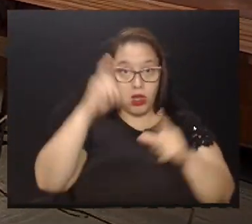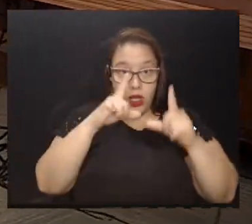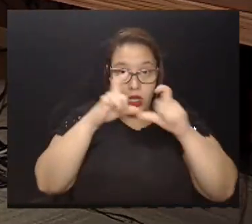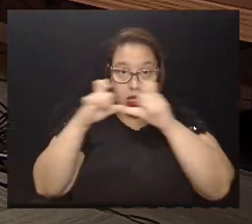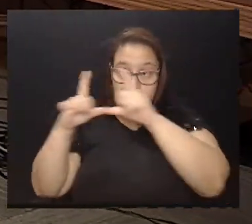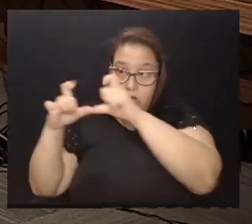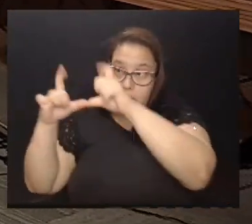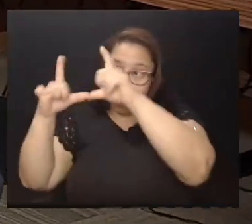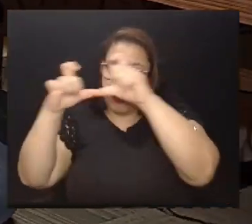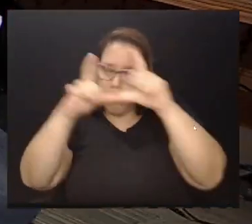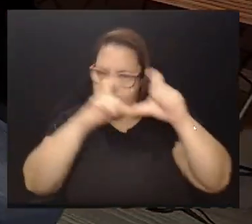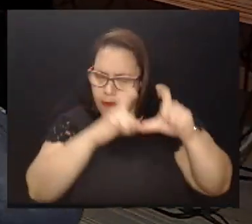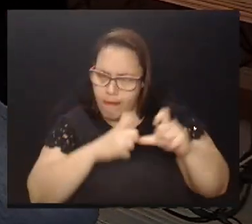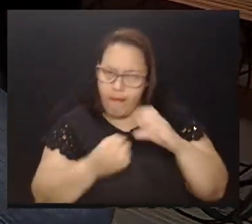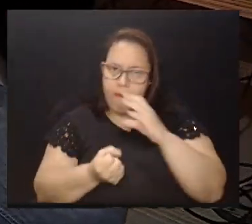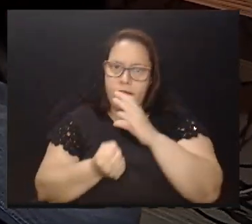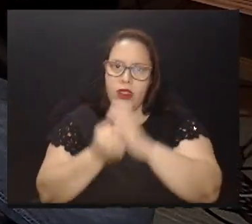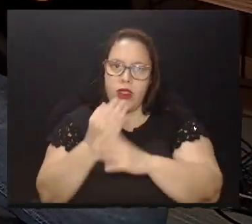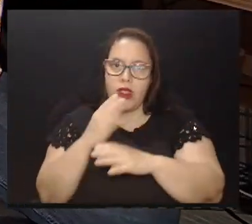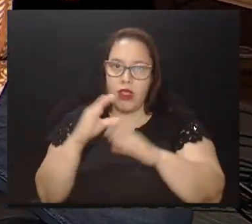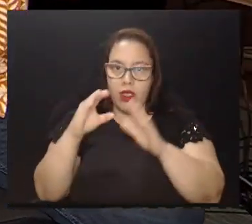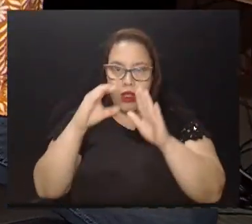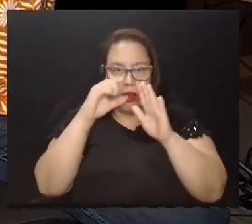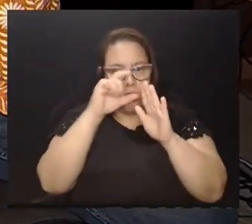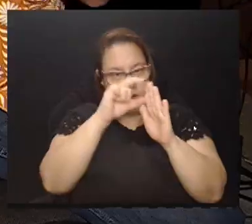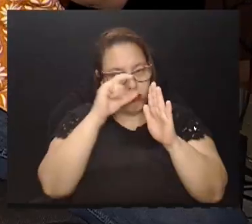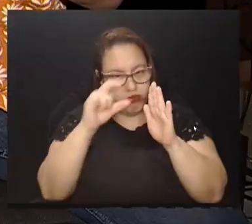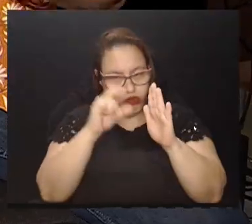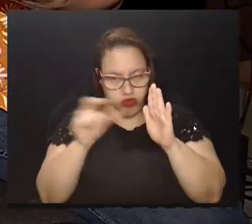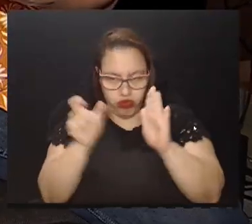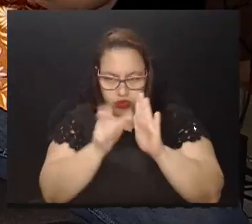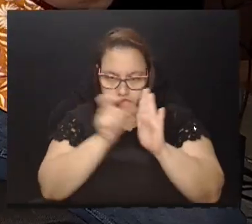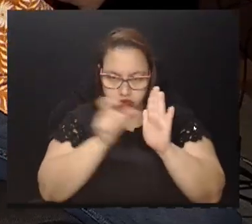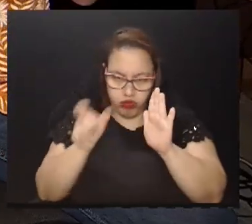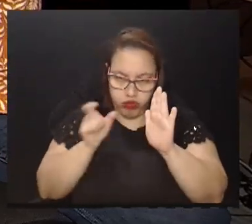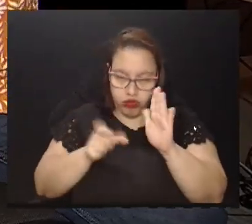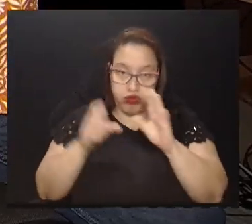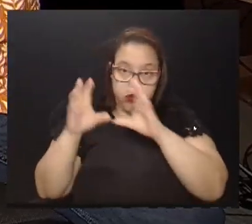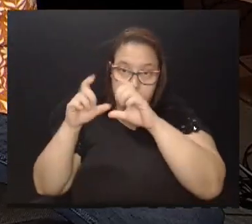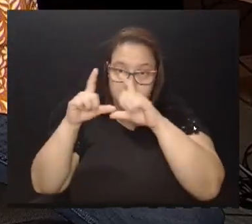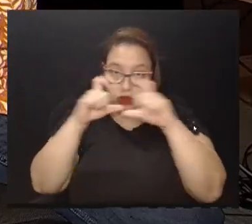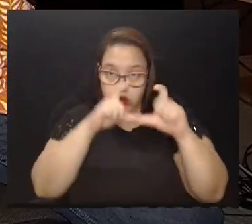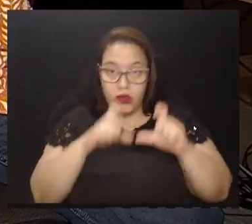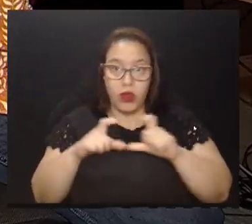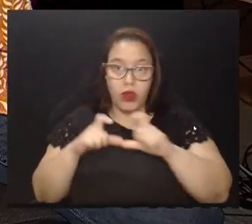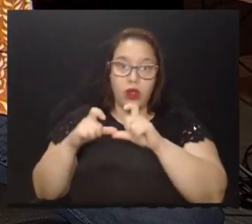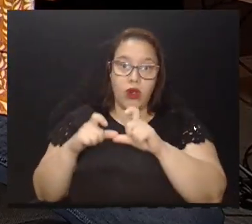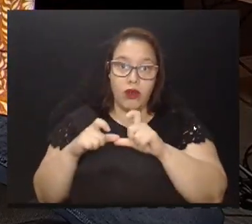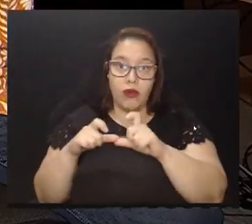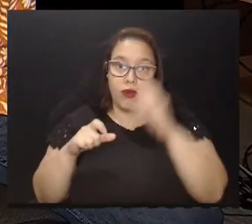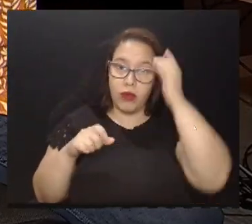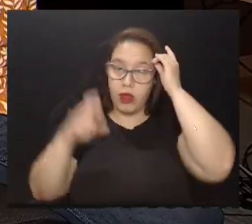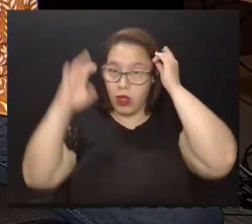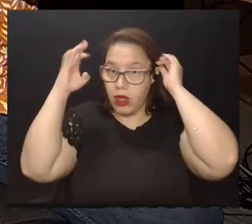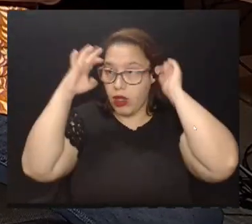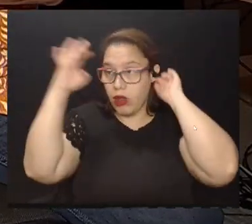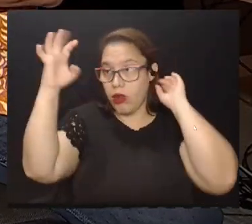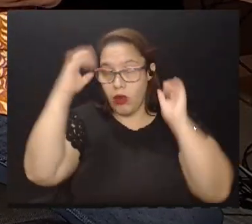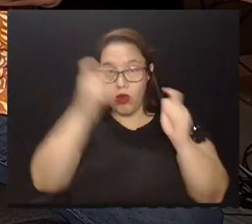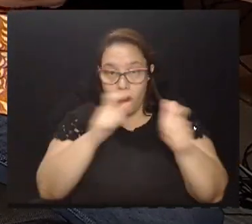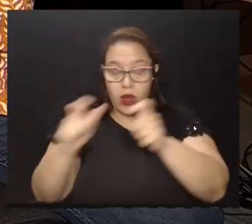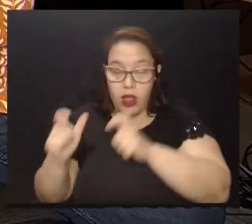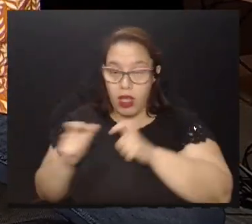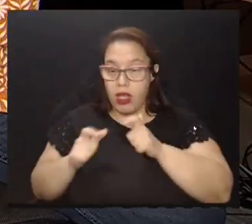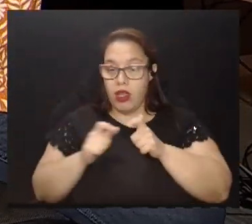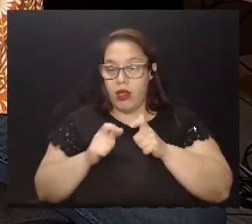um photoshooting, né? Assim, que é mais ou menos fazer com fotos, a gente mesmo no lugar dos atores, para imaginar como é que vai ser cada cena. E aí todo mundo consegue